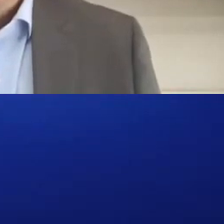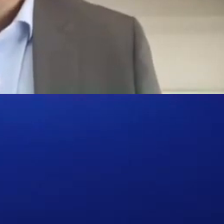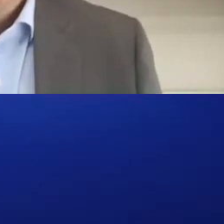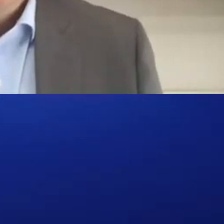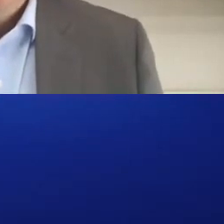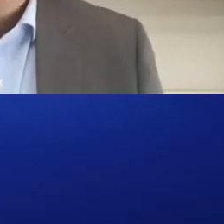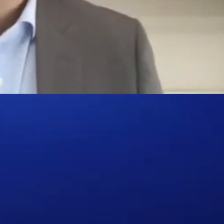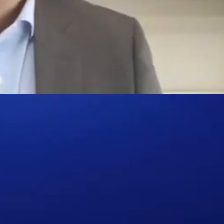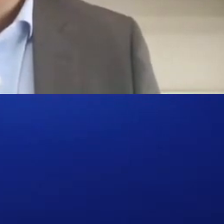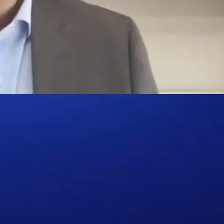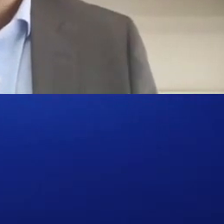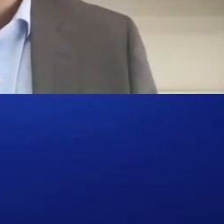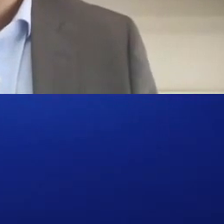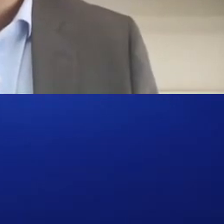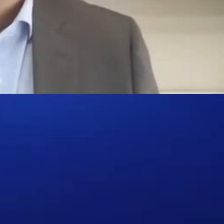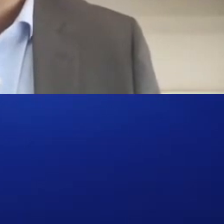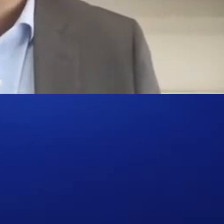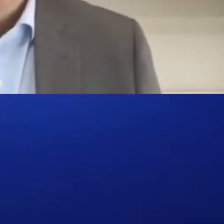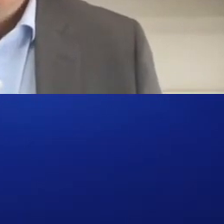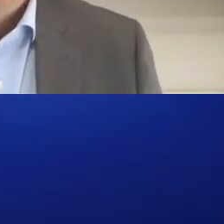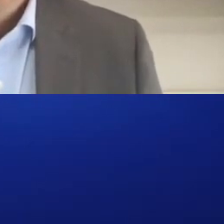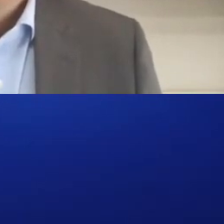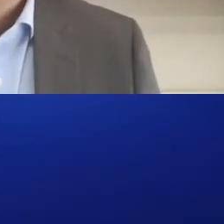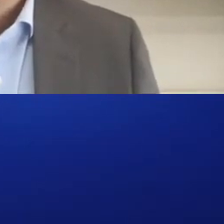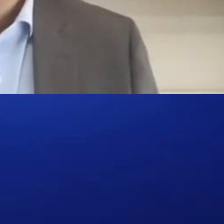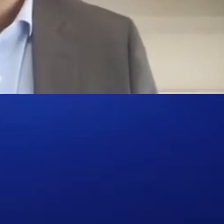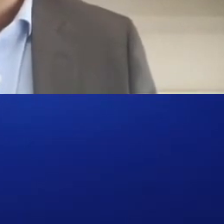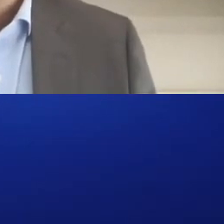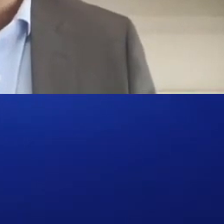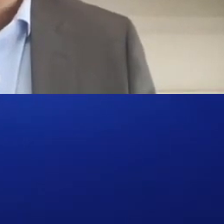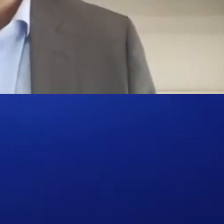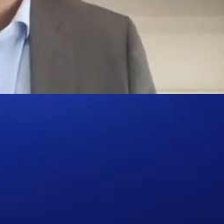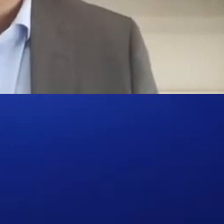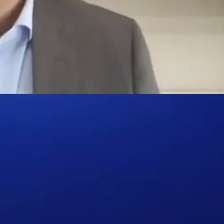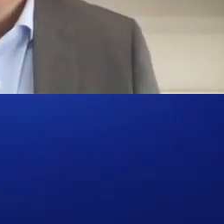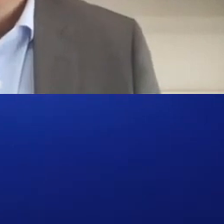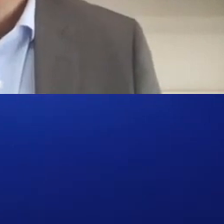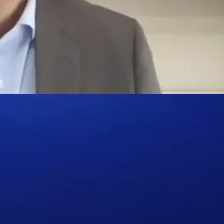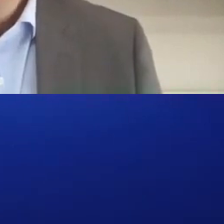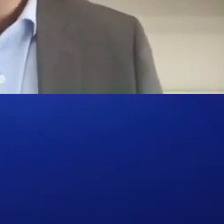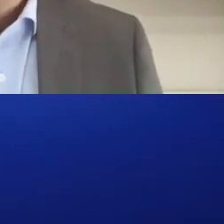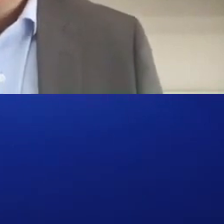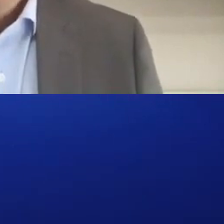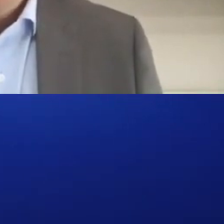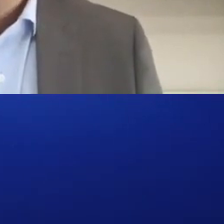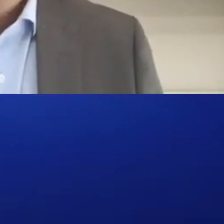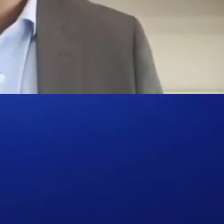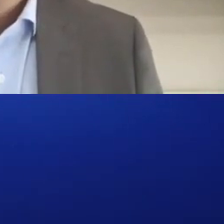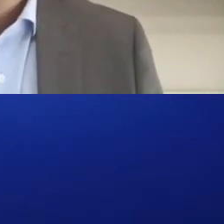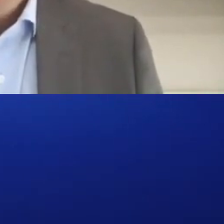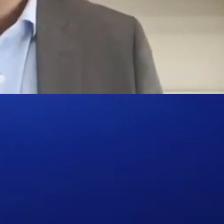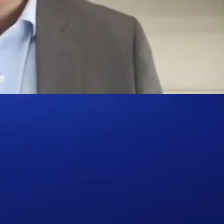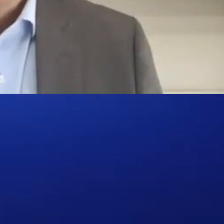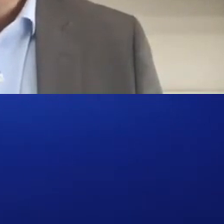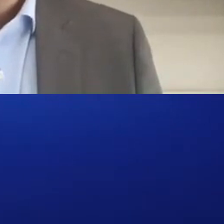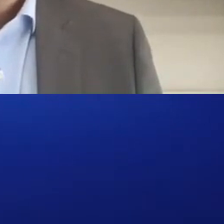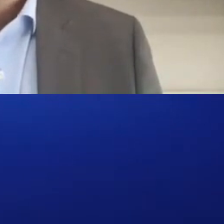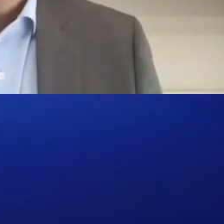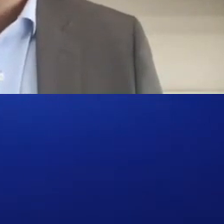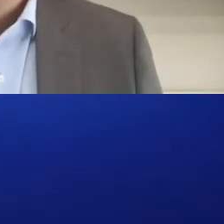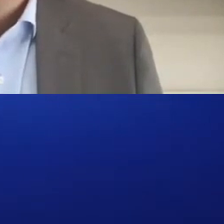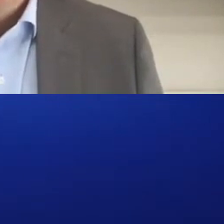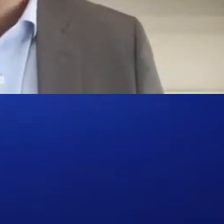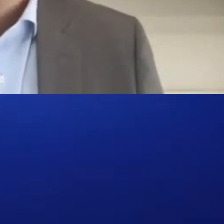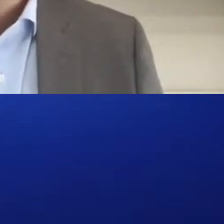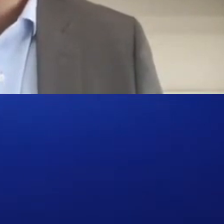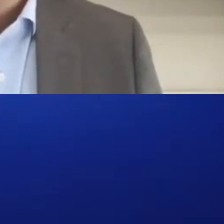Oi boa noite pastor Luis Boa noite a todos os amigos que nos escutam nos artigos noite que realmente o tempo